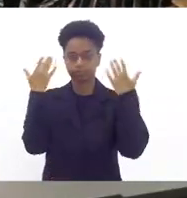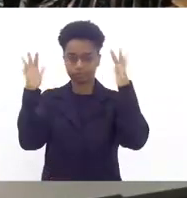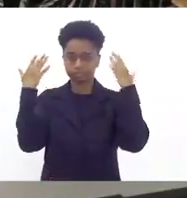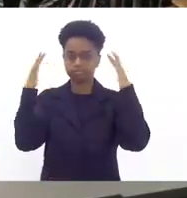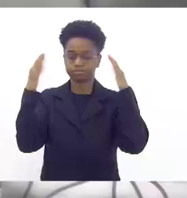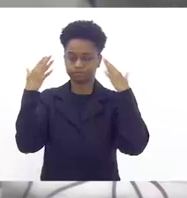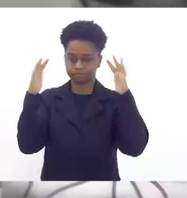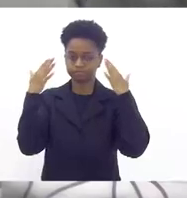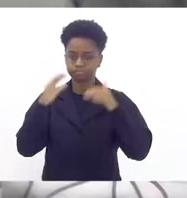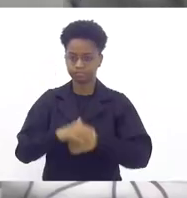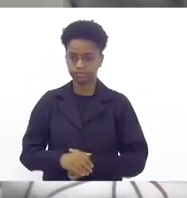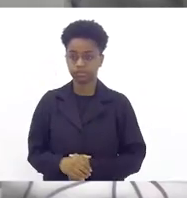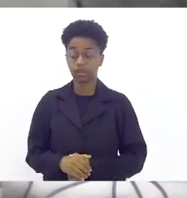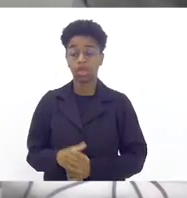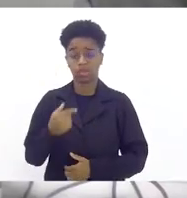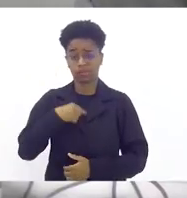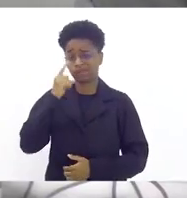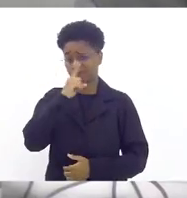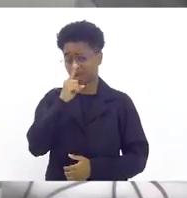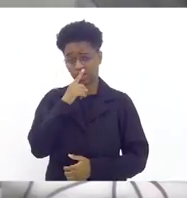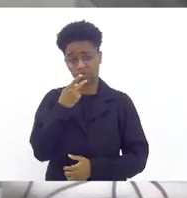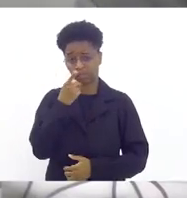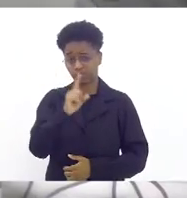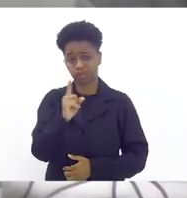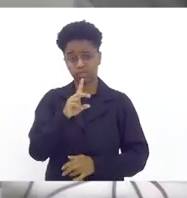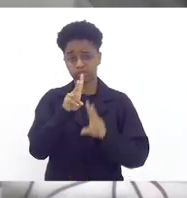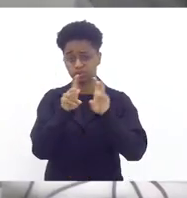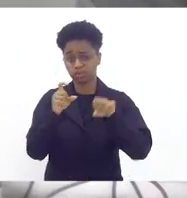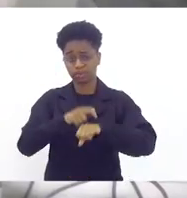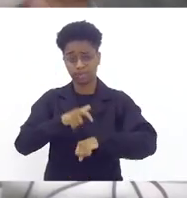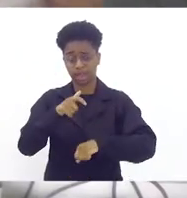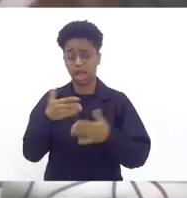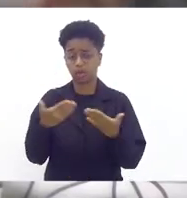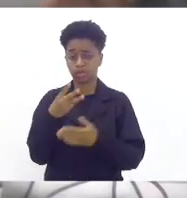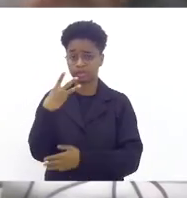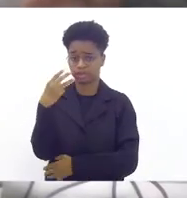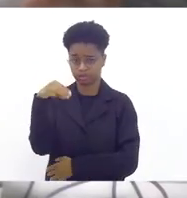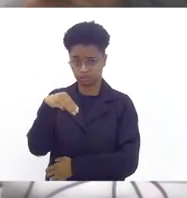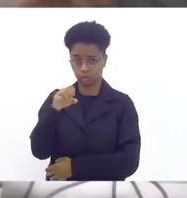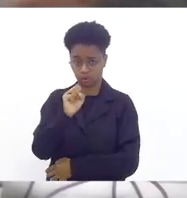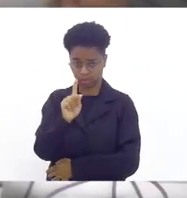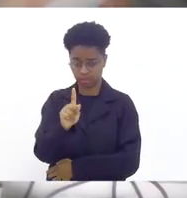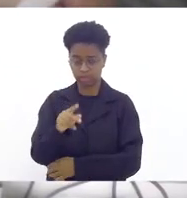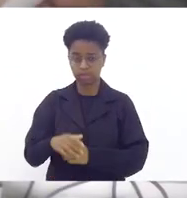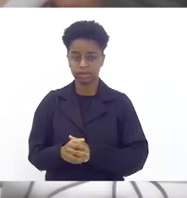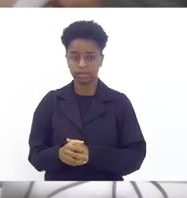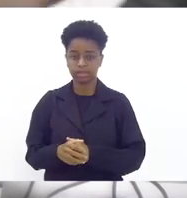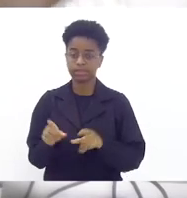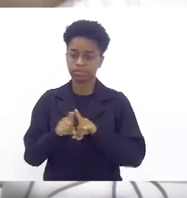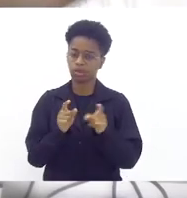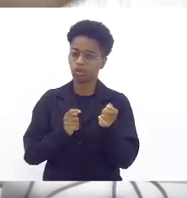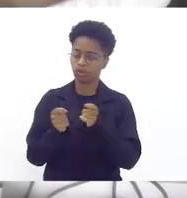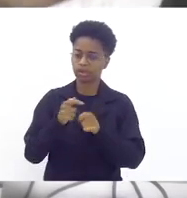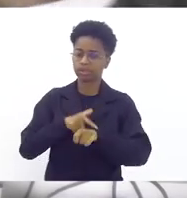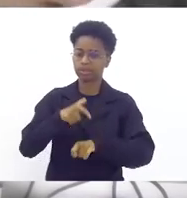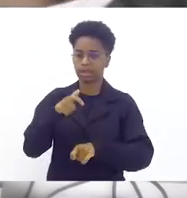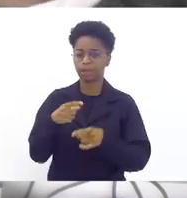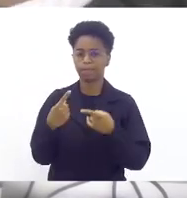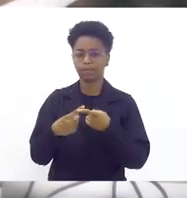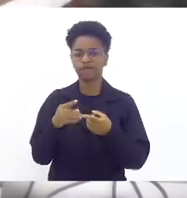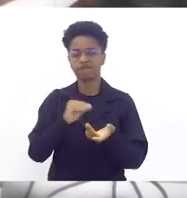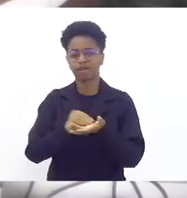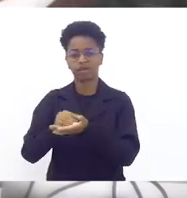Olha, foi uma falha minha, eu não falei do tempo. A gente está aqui agora dando três minutos só e controlando o tempo. Ainda tem pessoas